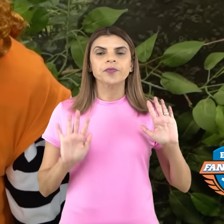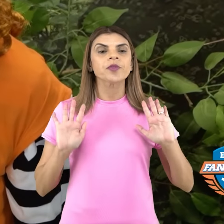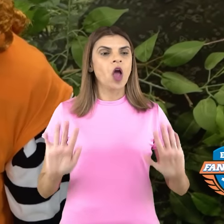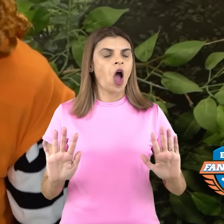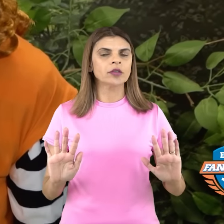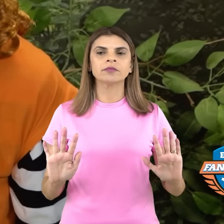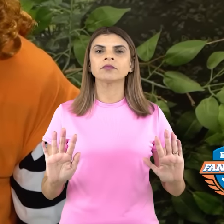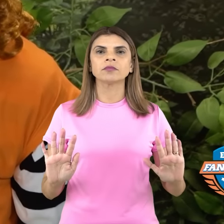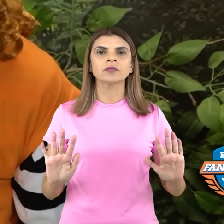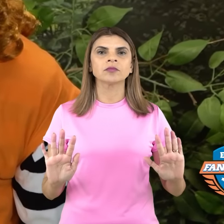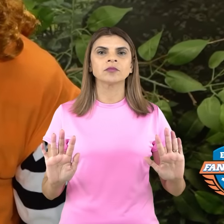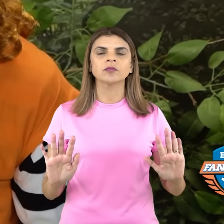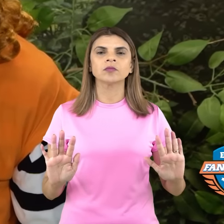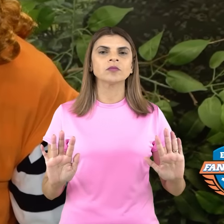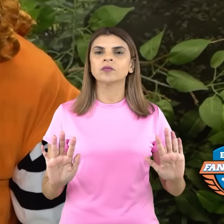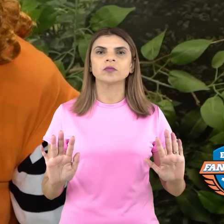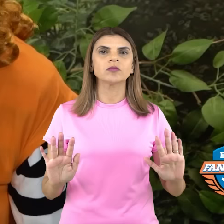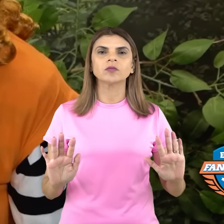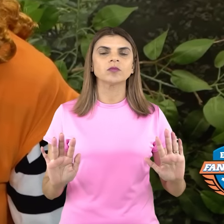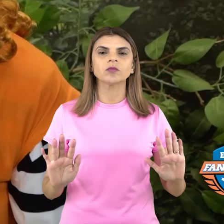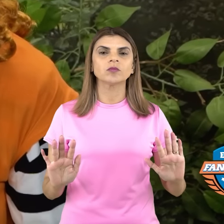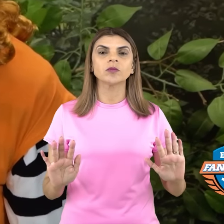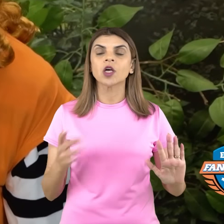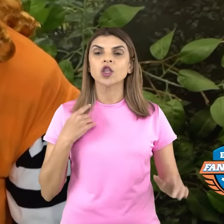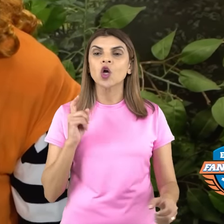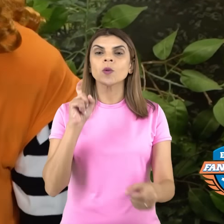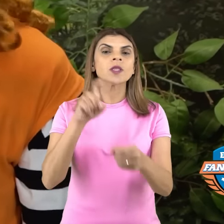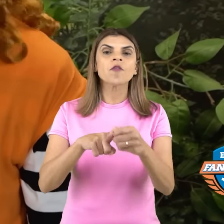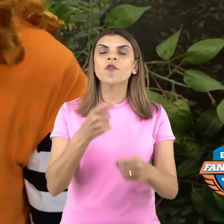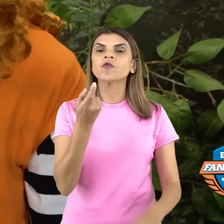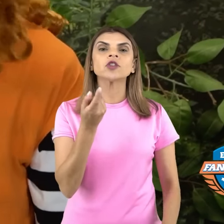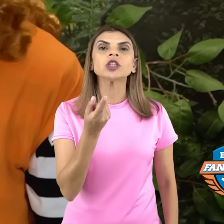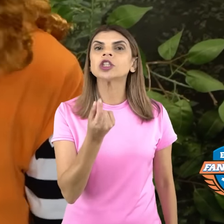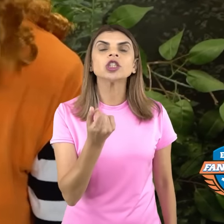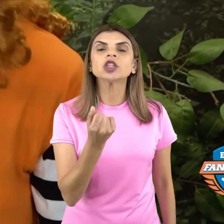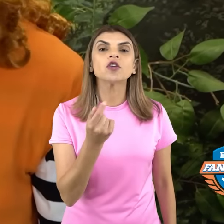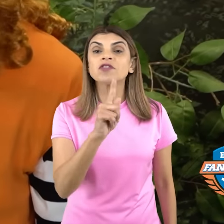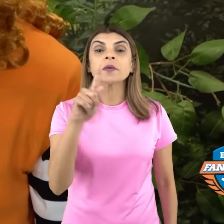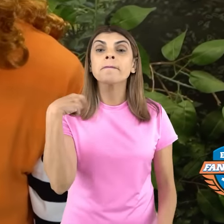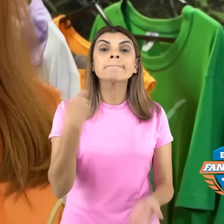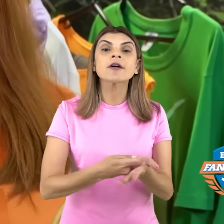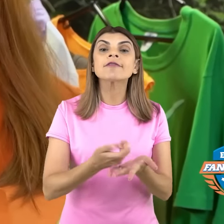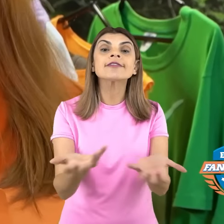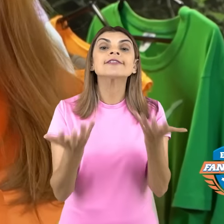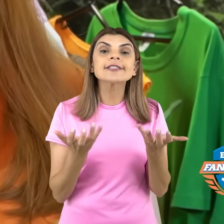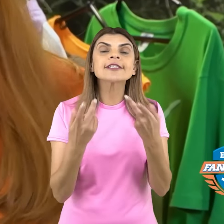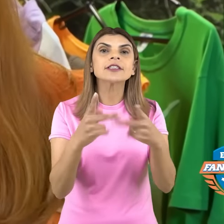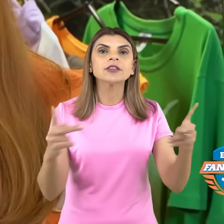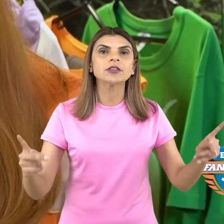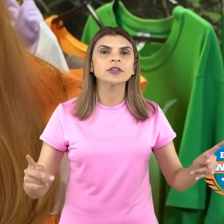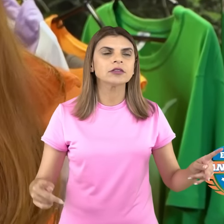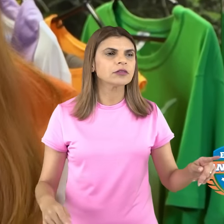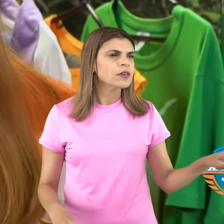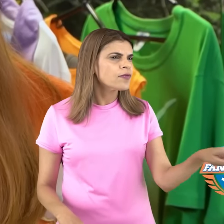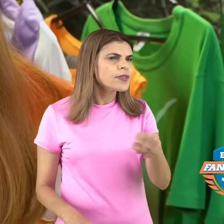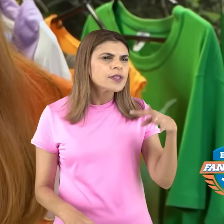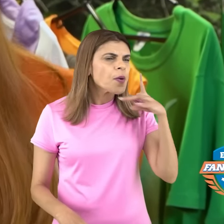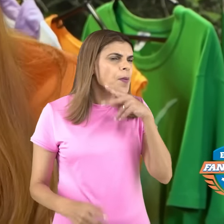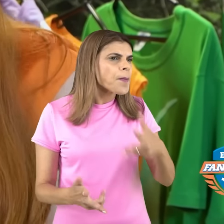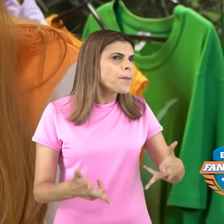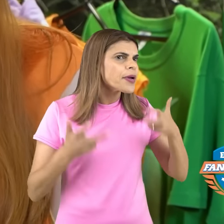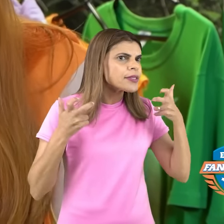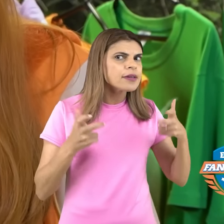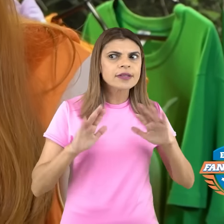Olha aqui, eu não faço devolução de dinheiro. Pagou porque quis. Será que vocês não estão